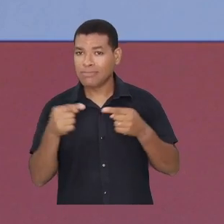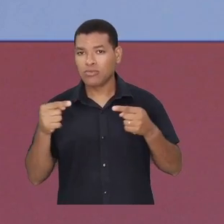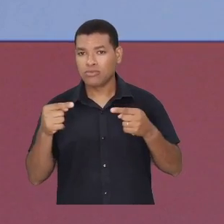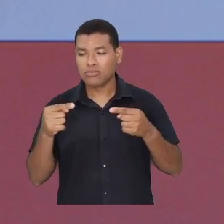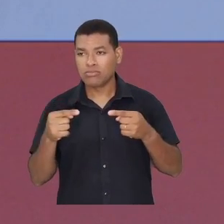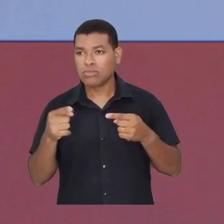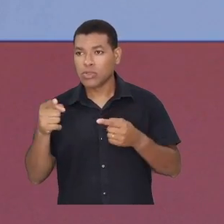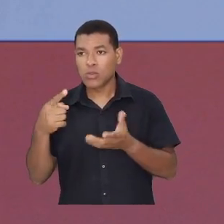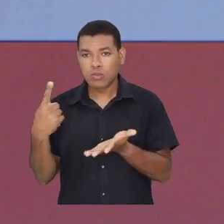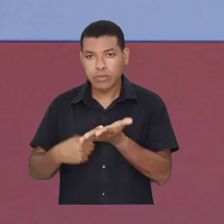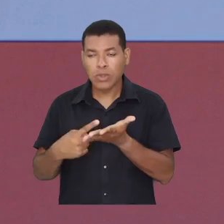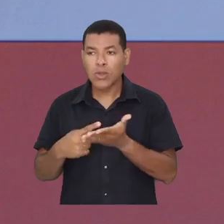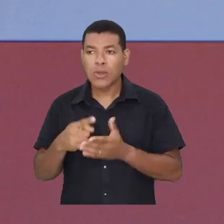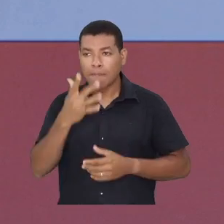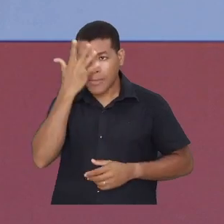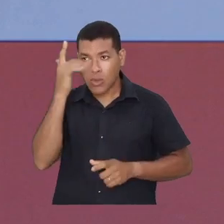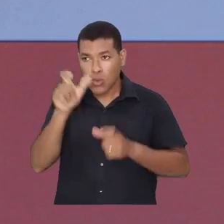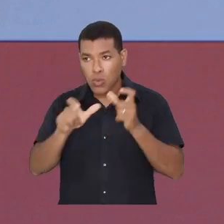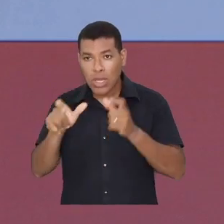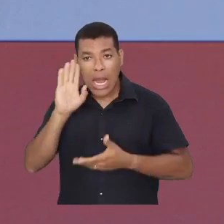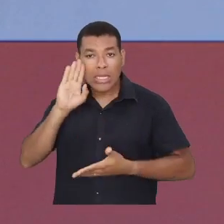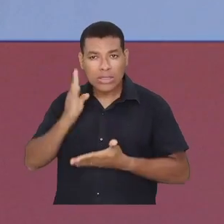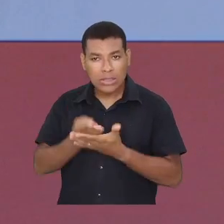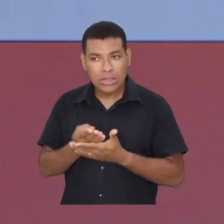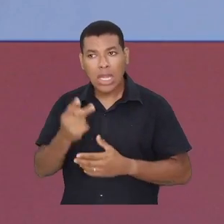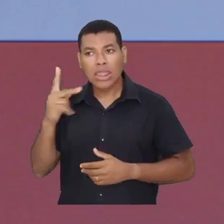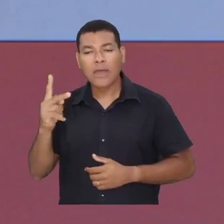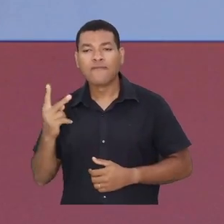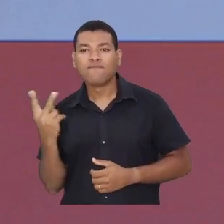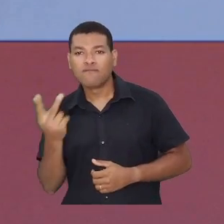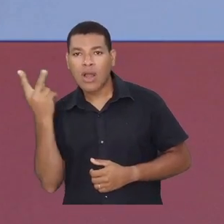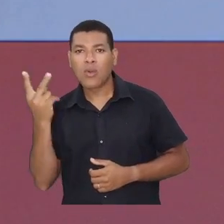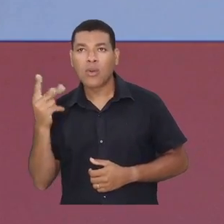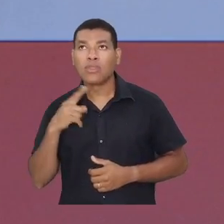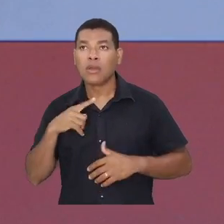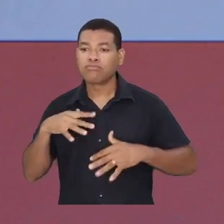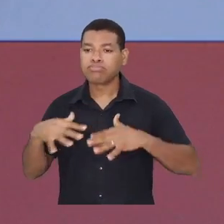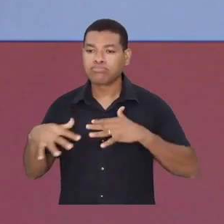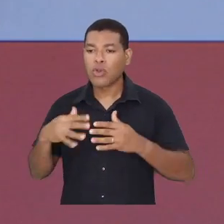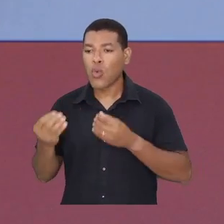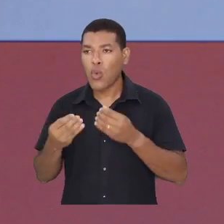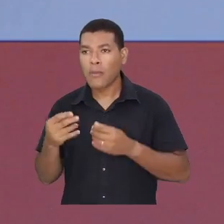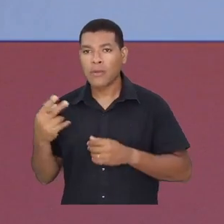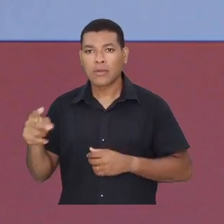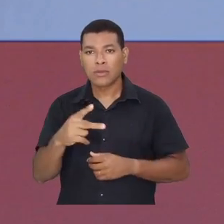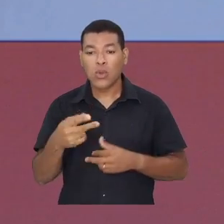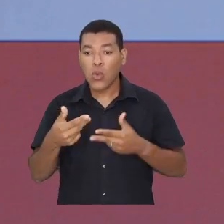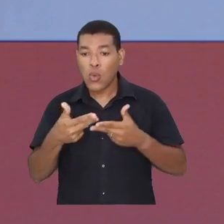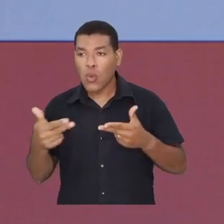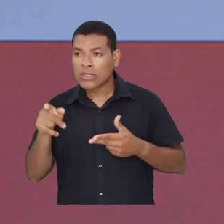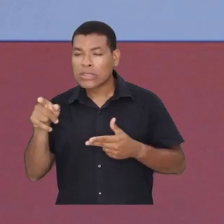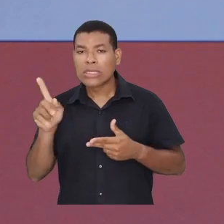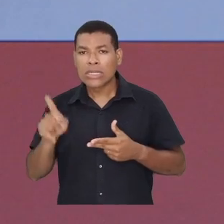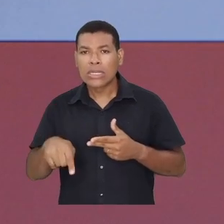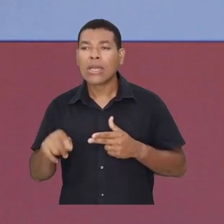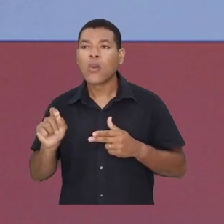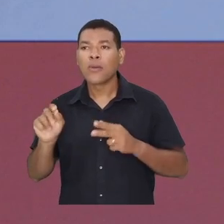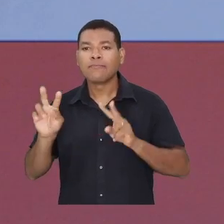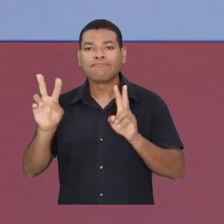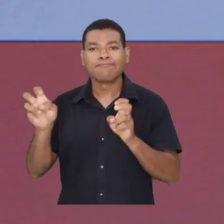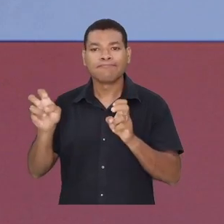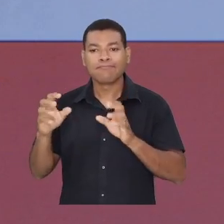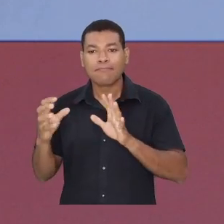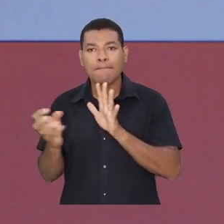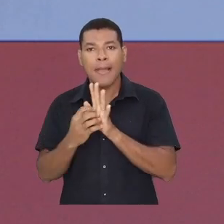esse alinhamento entre o que a pessoa acredita, né? Seus valores, seus mobilizadores de carreira... com tudo que ela vê sobre o que é comunicado sobre essa